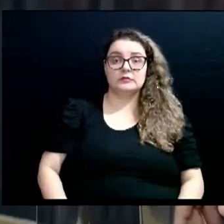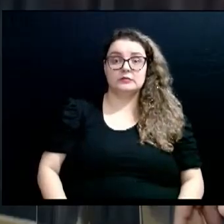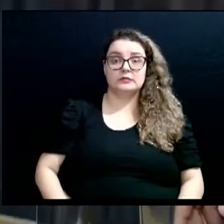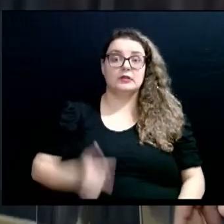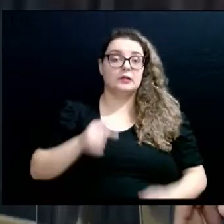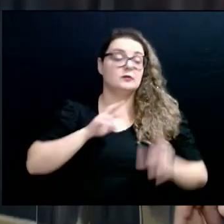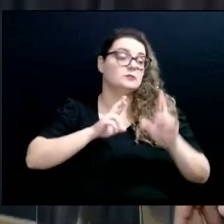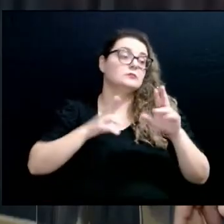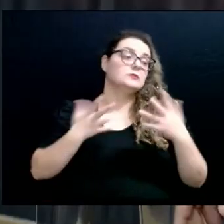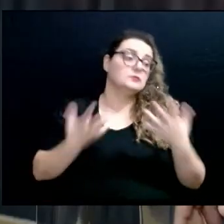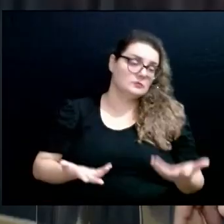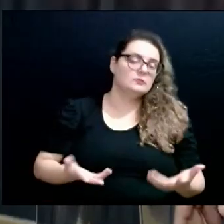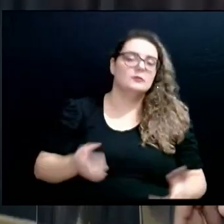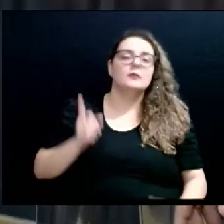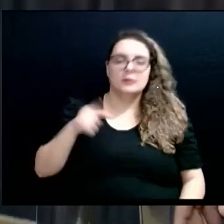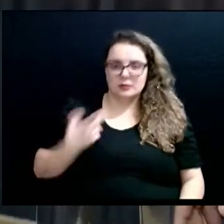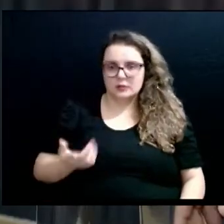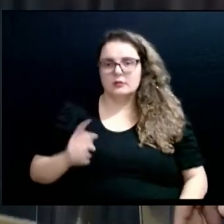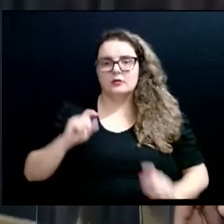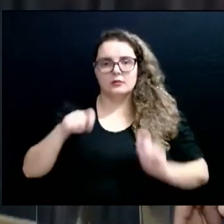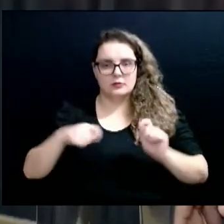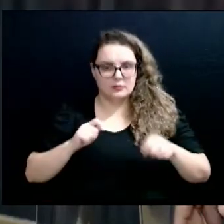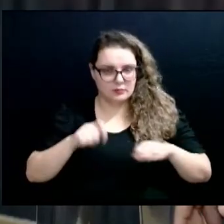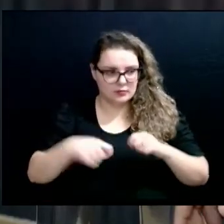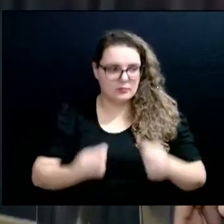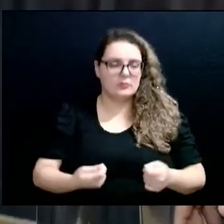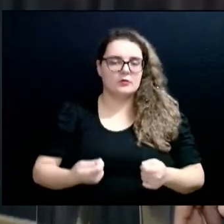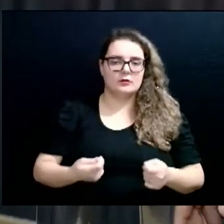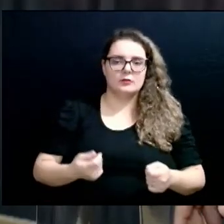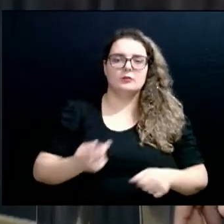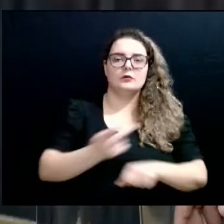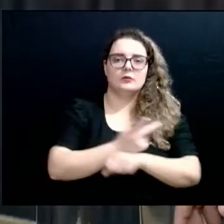Então, são esses os sinais que a gente vai buscando